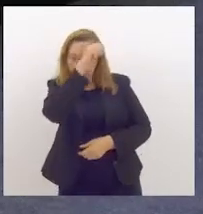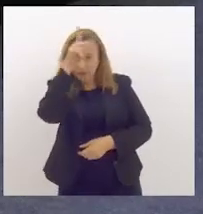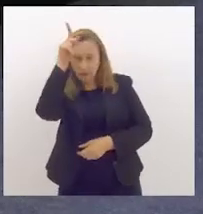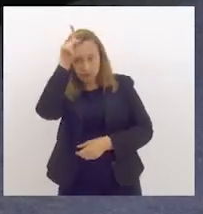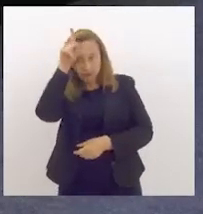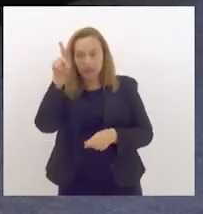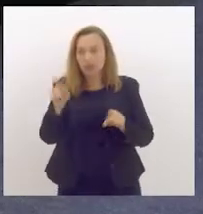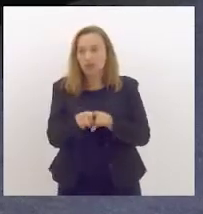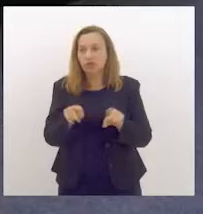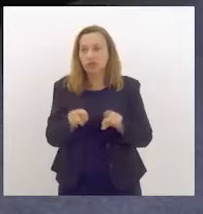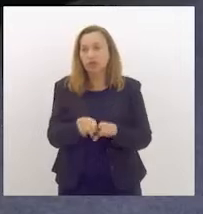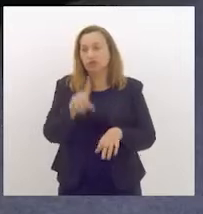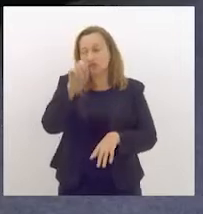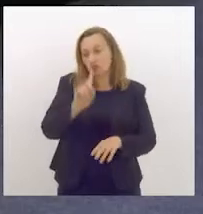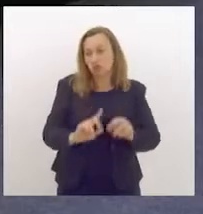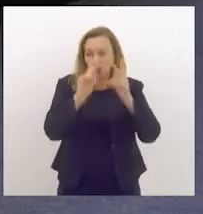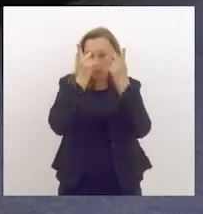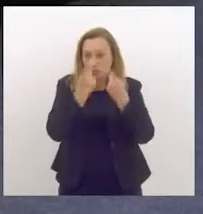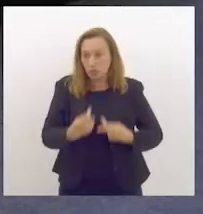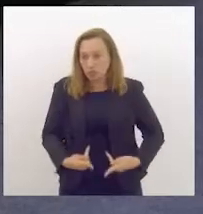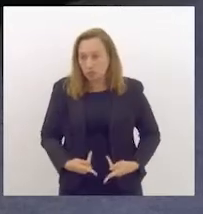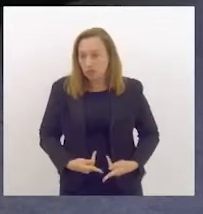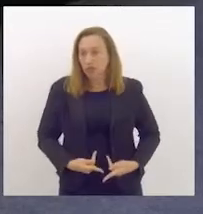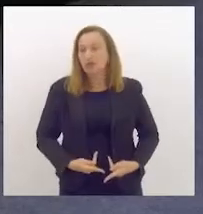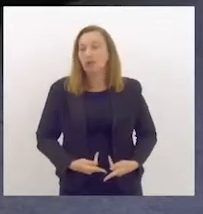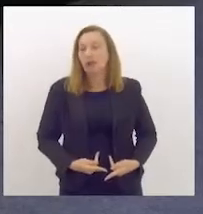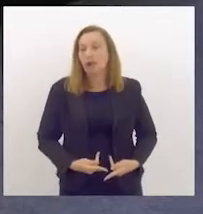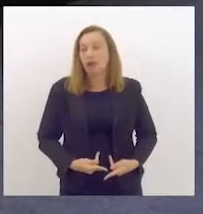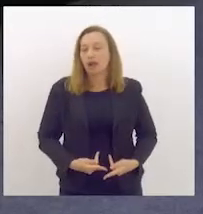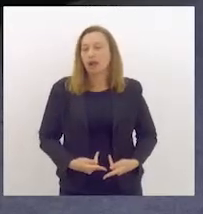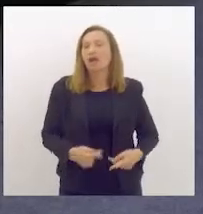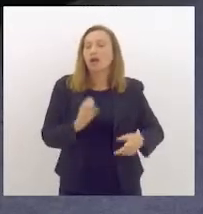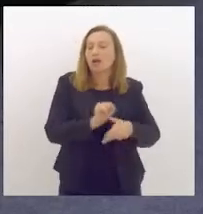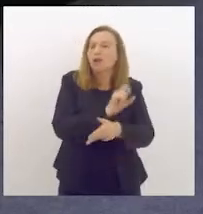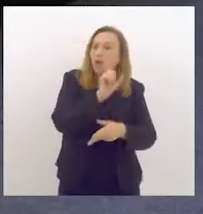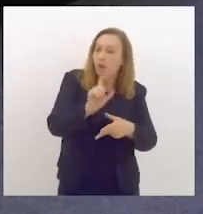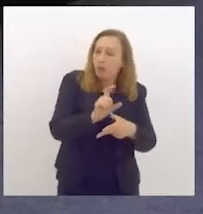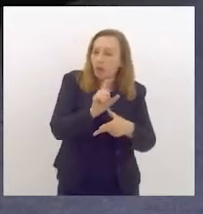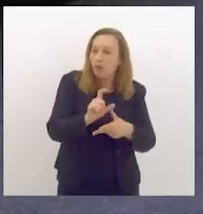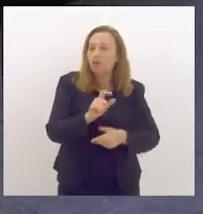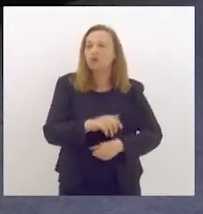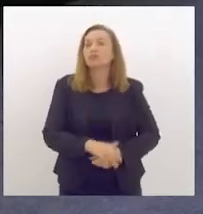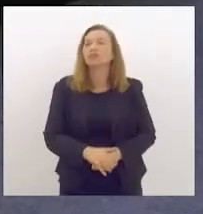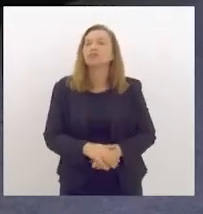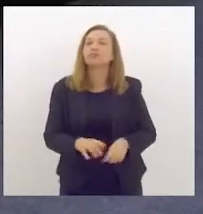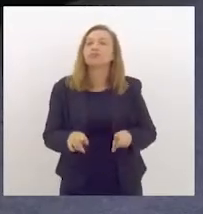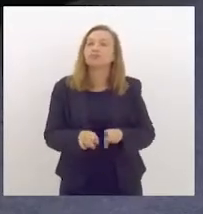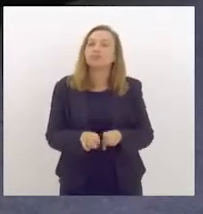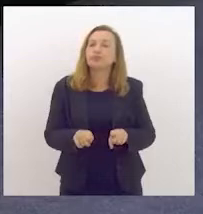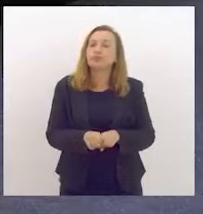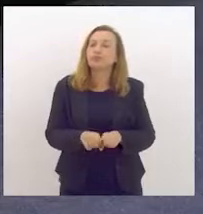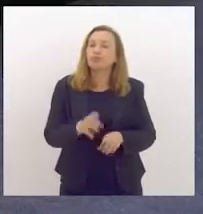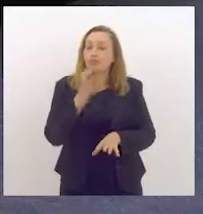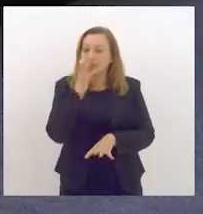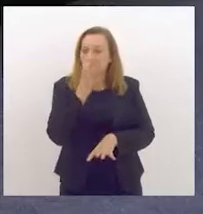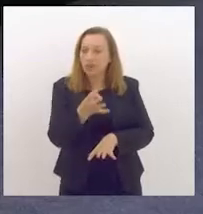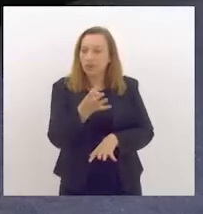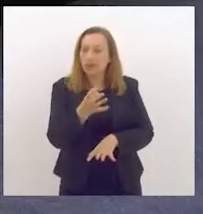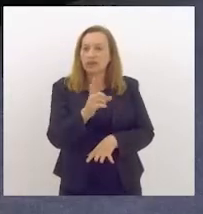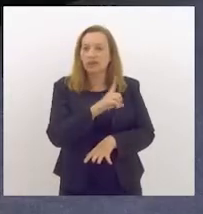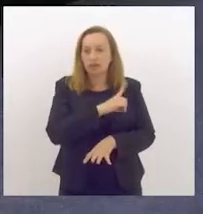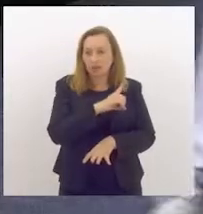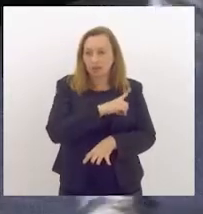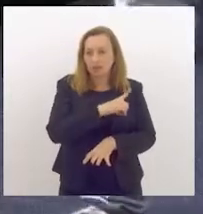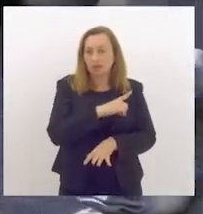como direitos humanos e do Executivo quanto a denúncia na delegacia